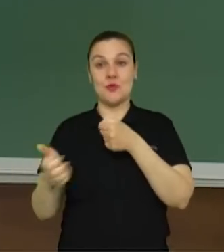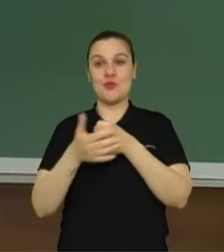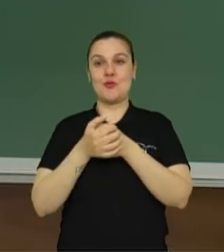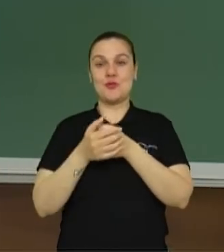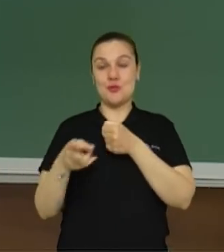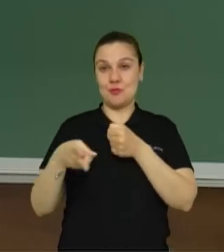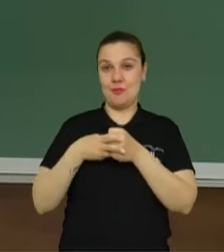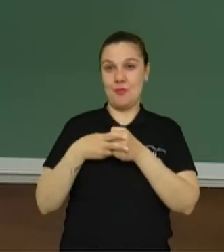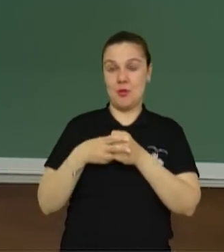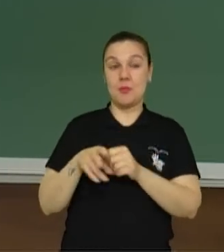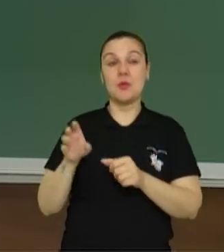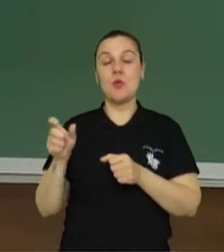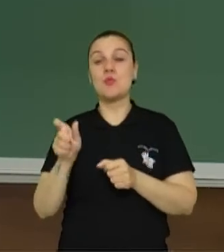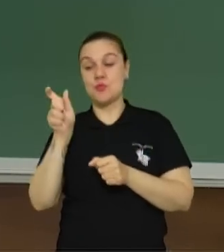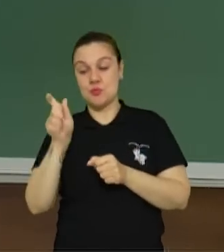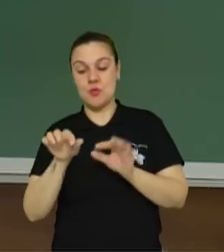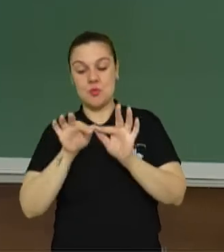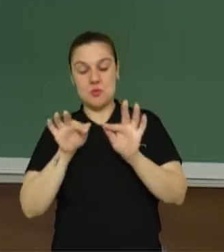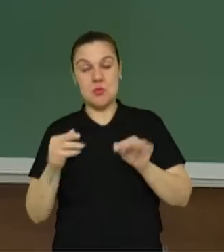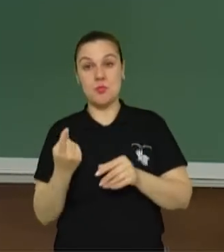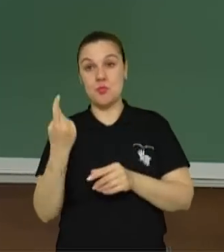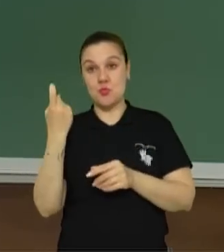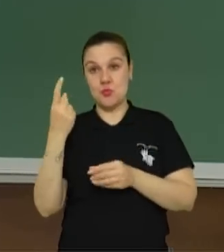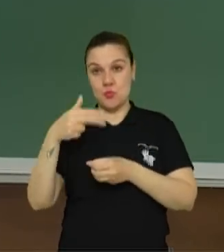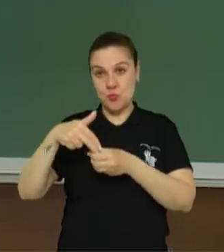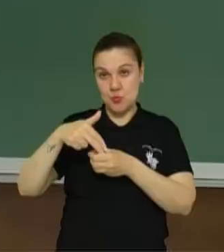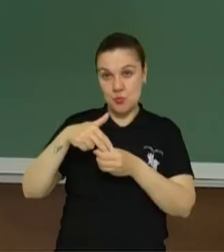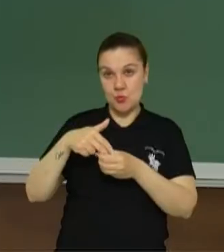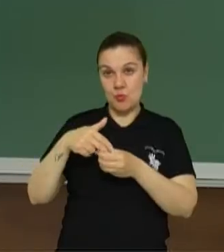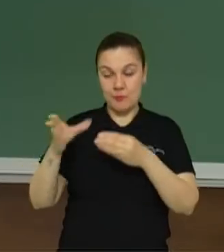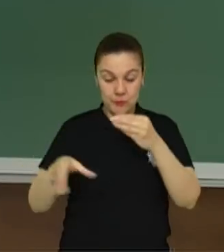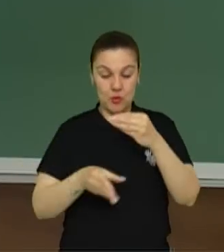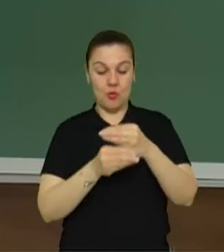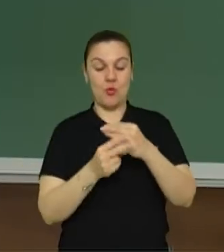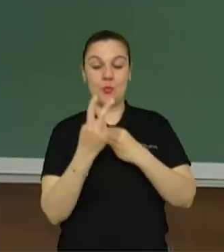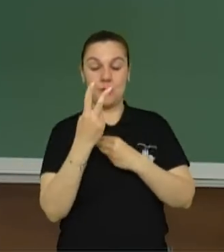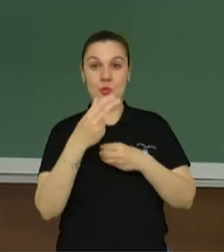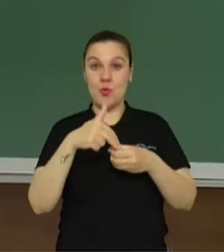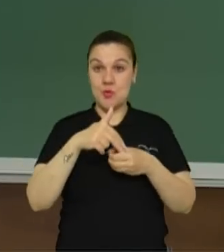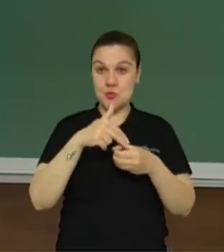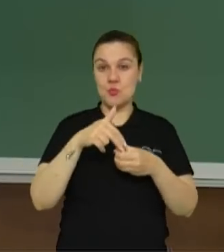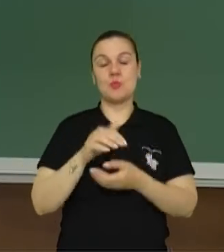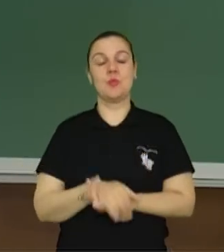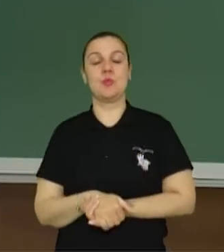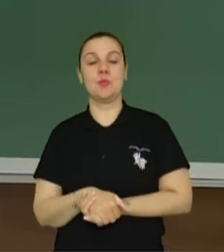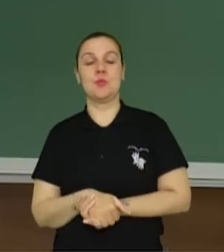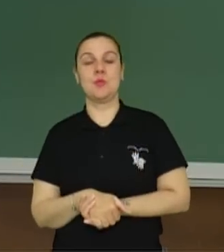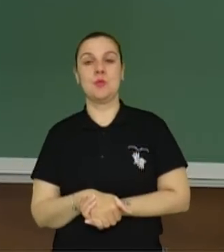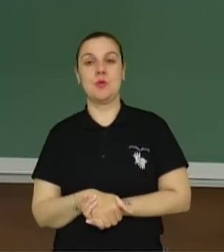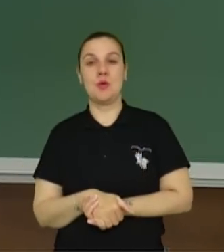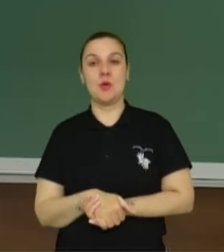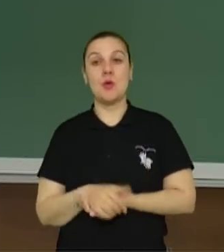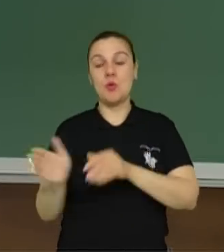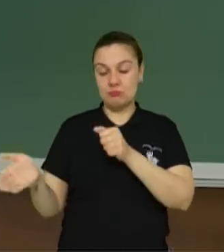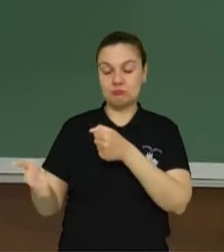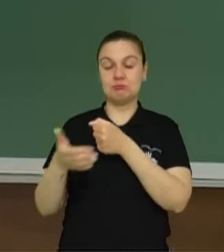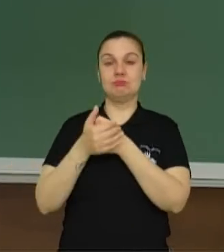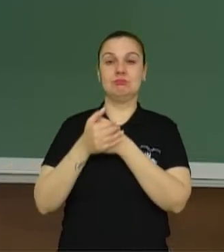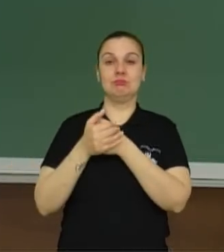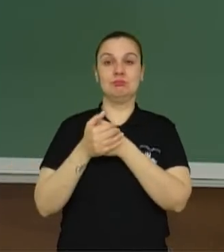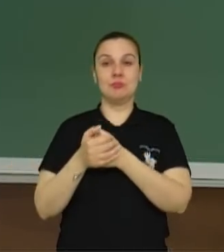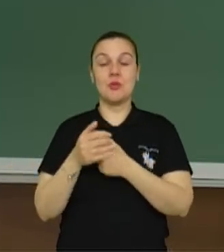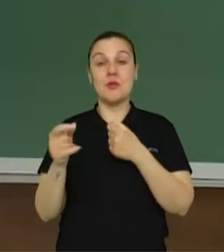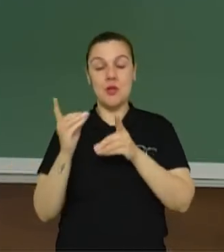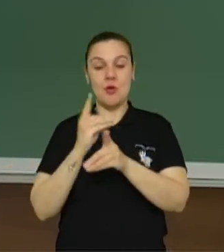simples formado por um único núcleo, sujeito composto formado por 2 ou mais núcleos, e o sujeito desinencial é aquele